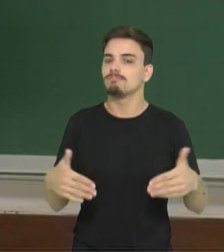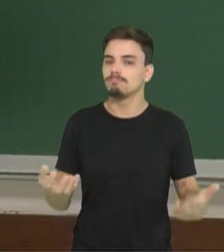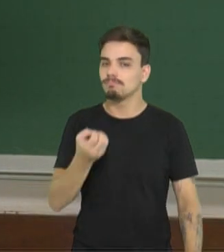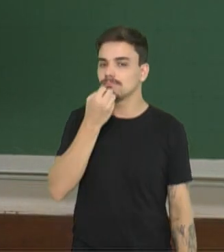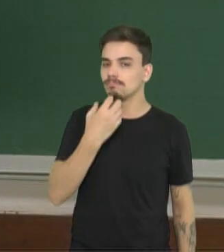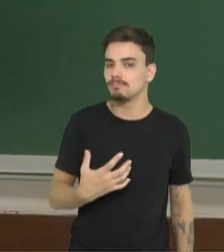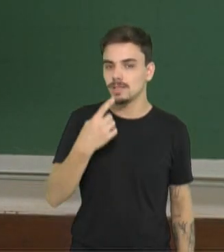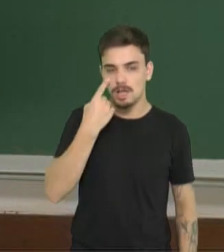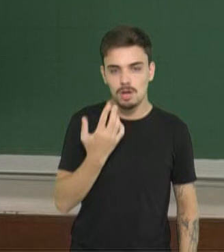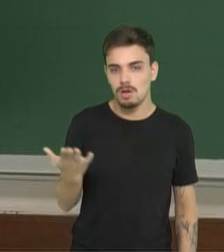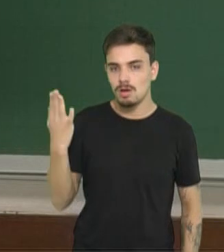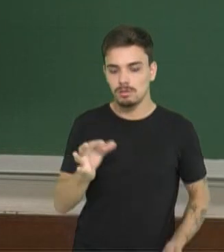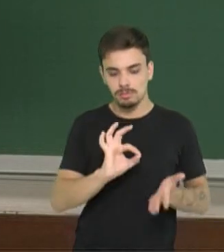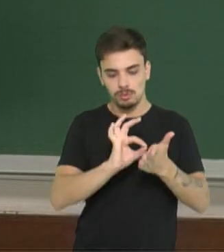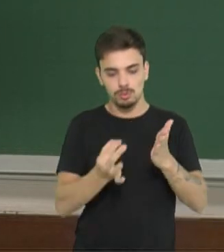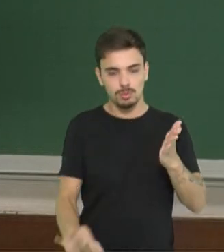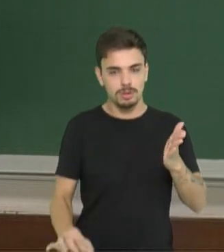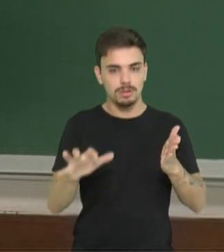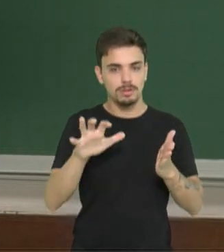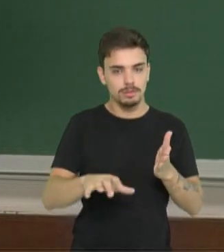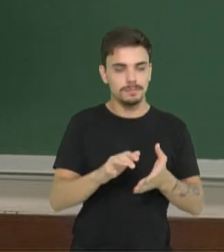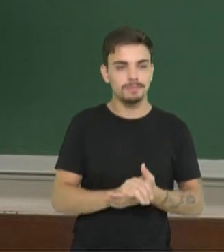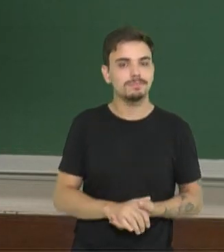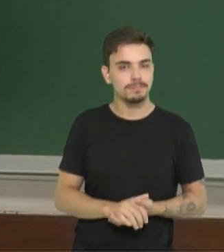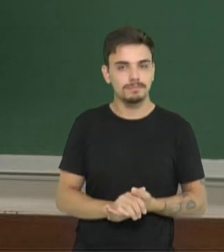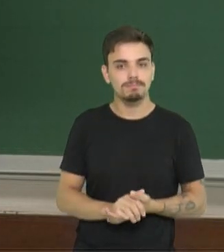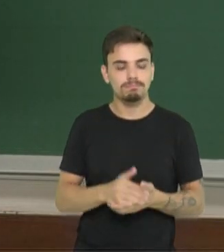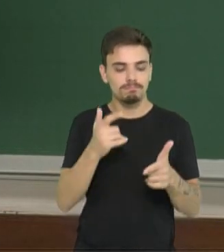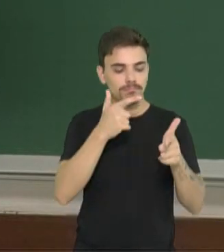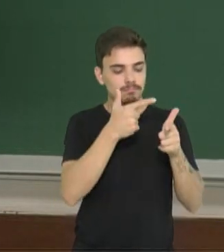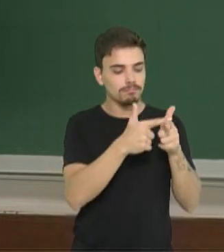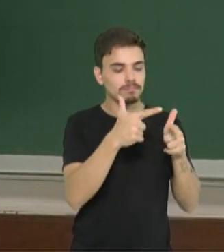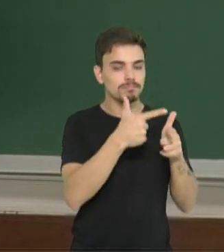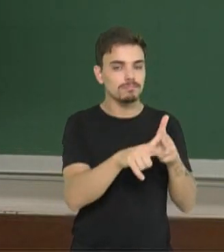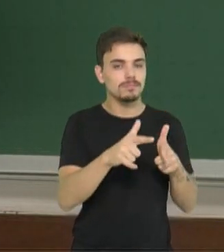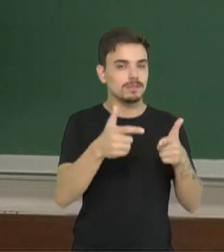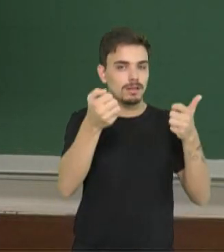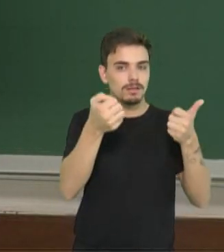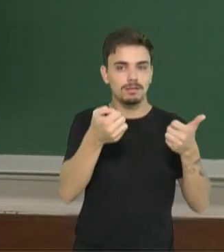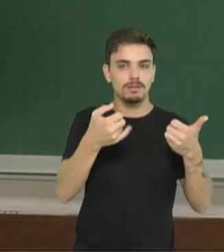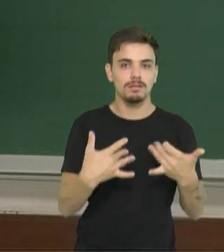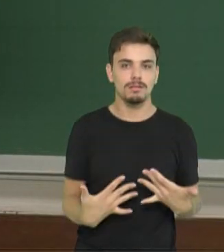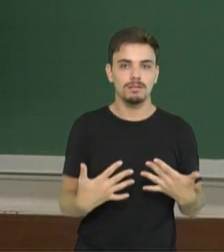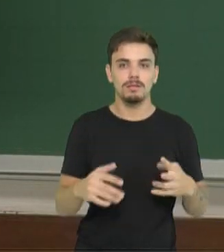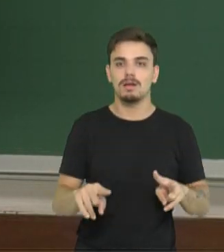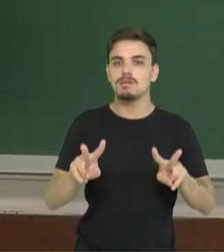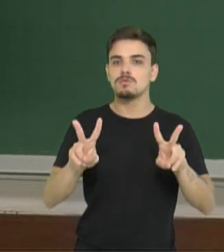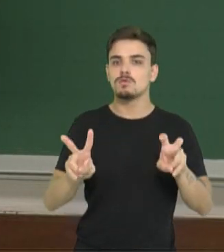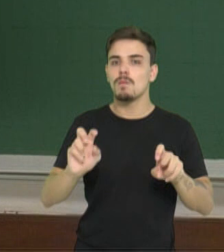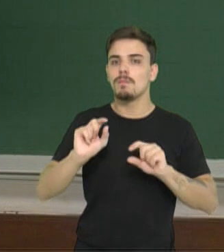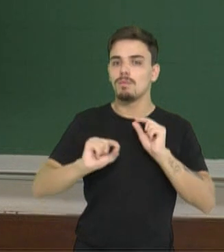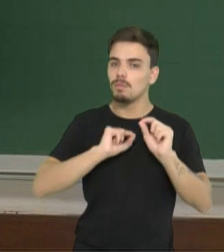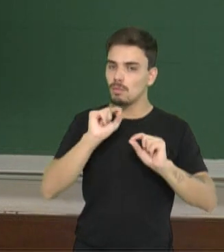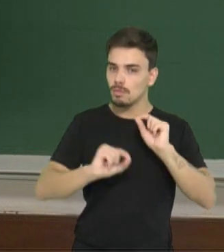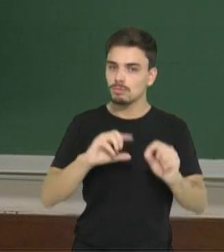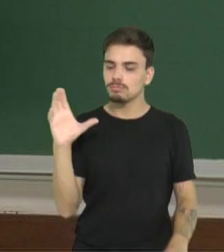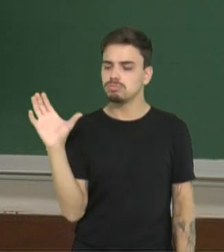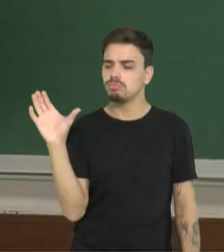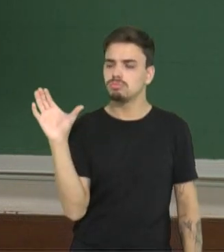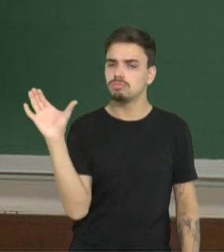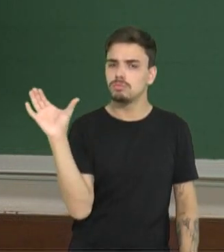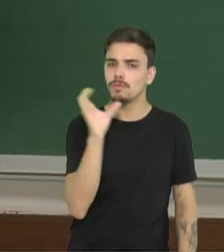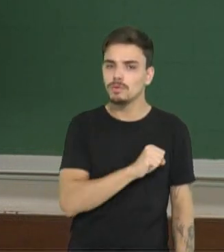Muito bem, então vamos corrigir aqui. Então o problema, né, ele falou ali pra gente que a velocidade que esse